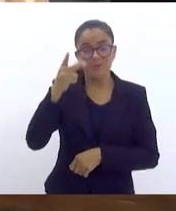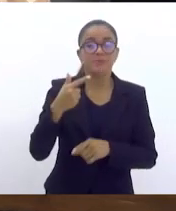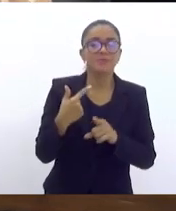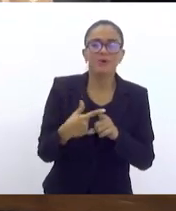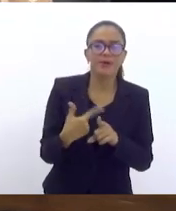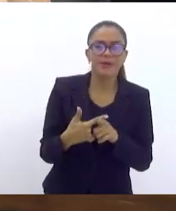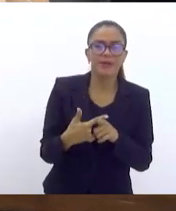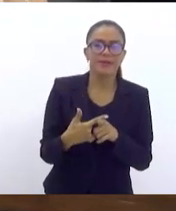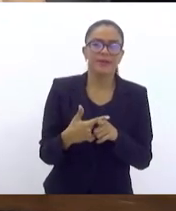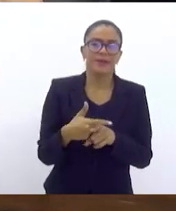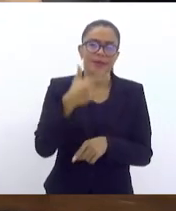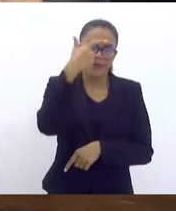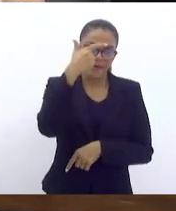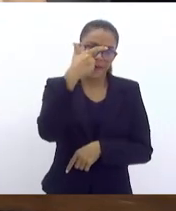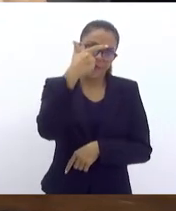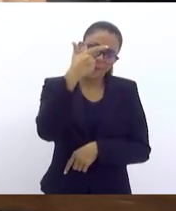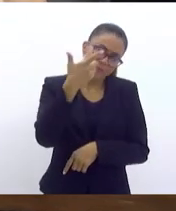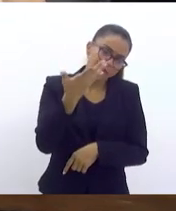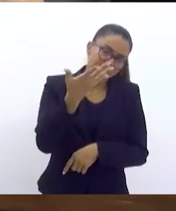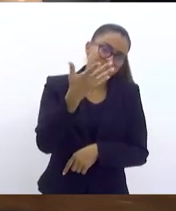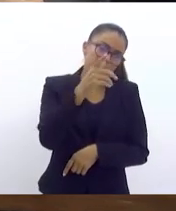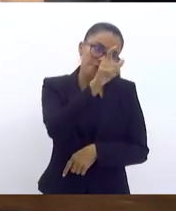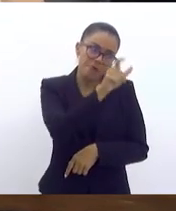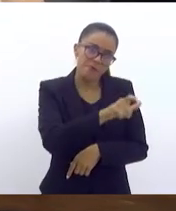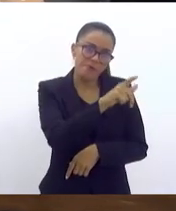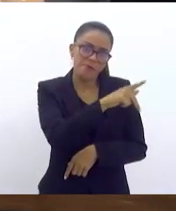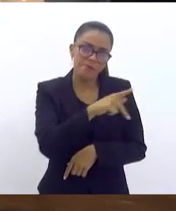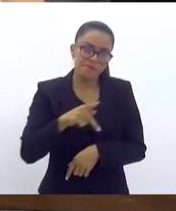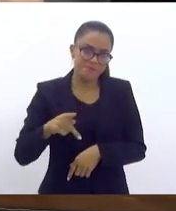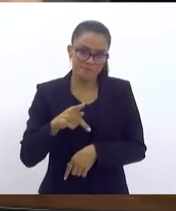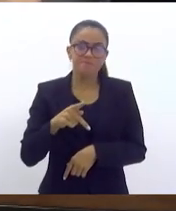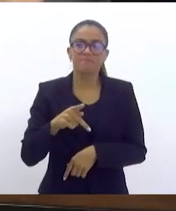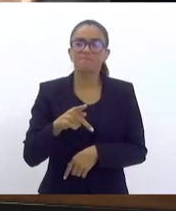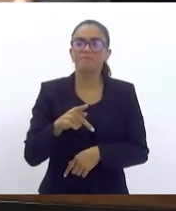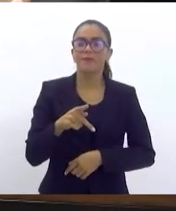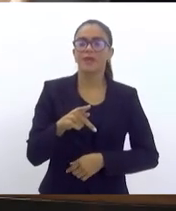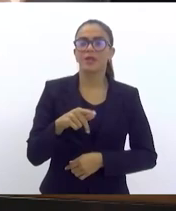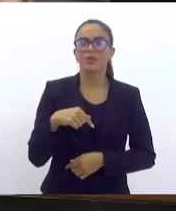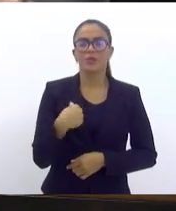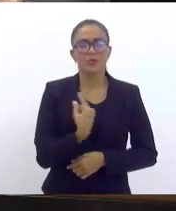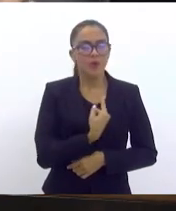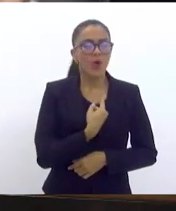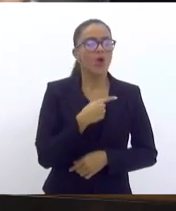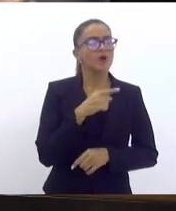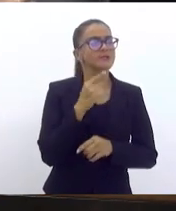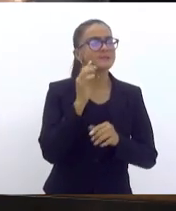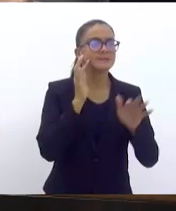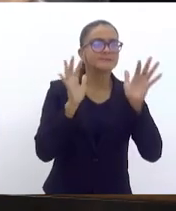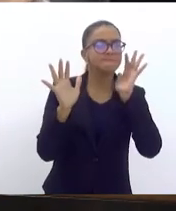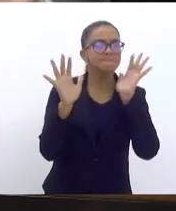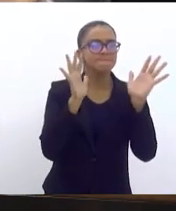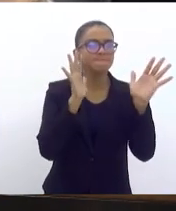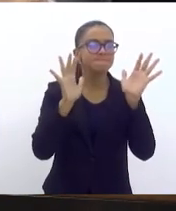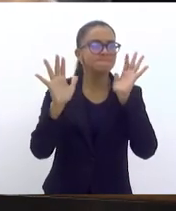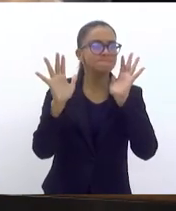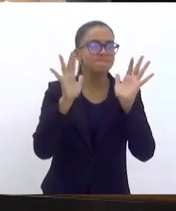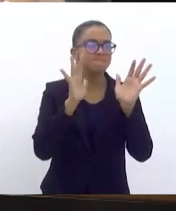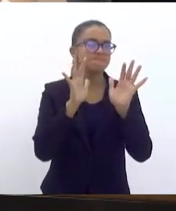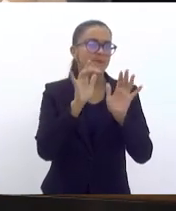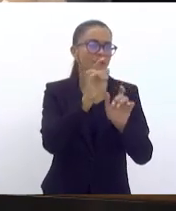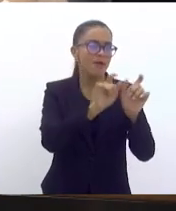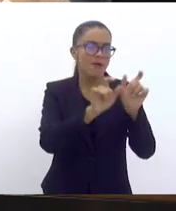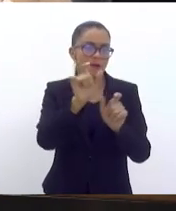como presidente ele como a saúde nós é visualizamos muito